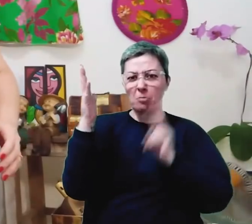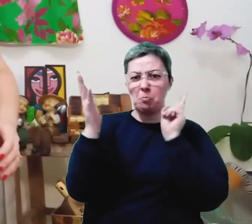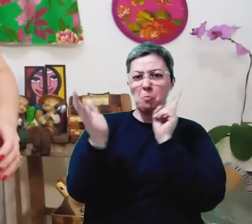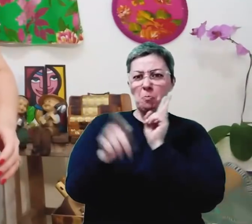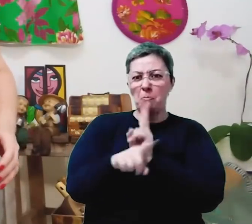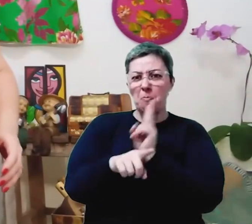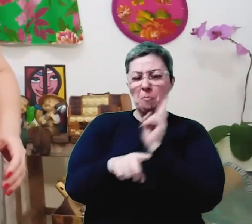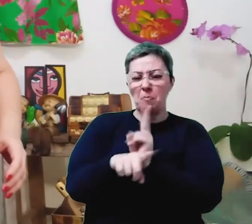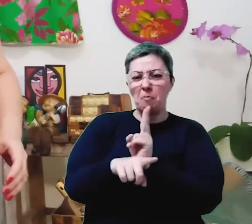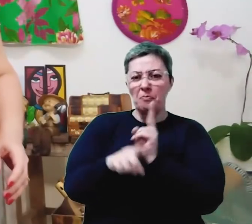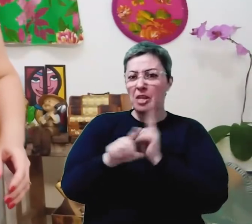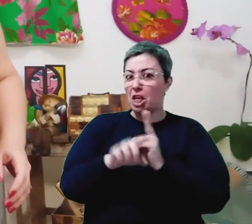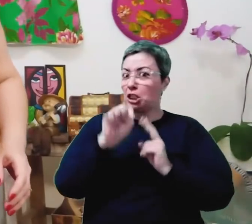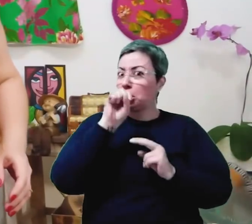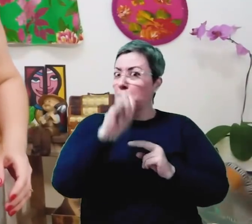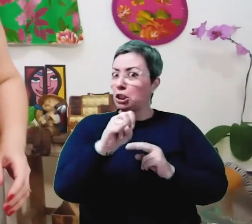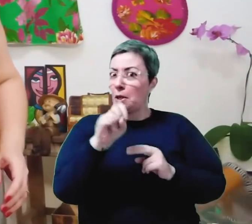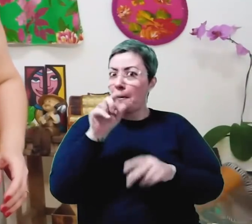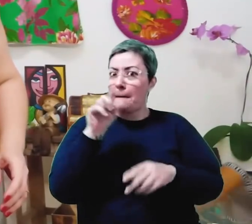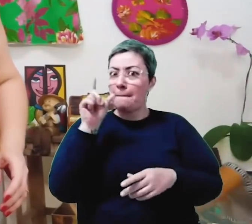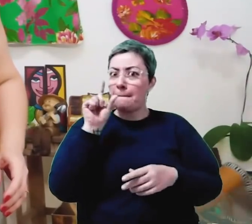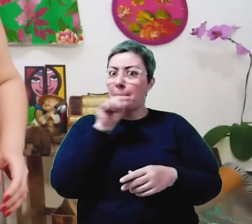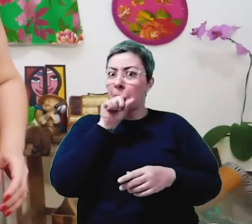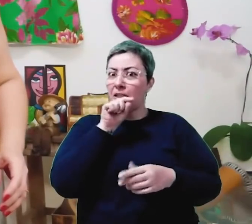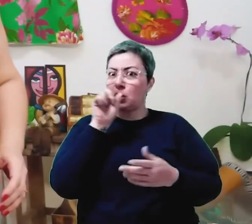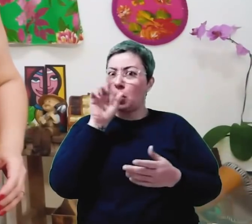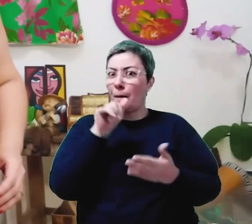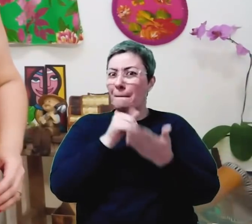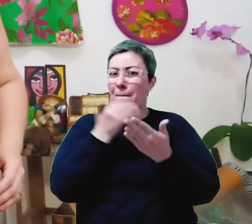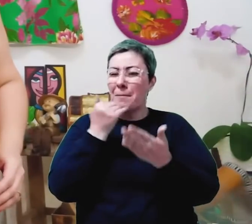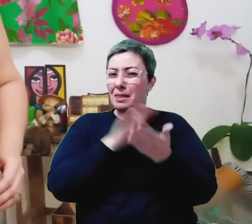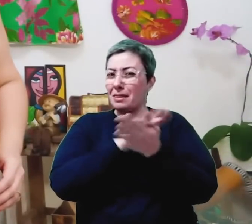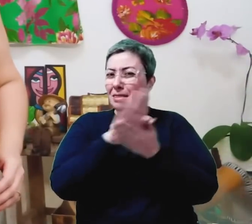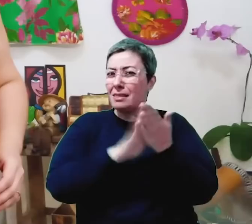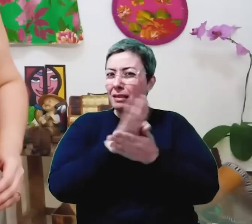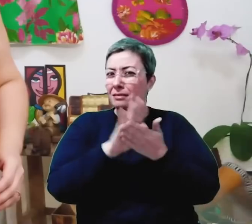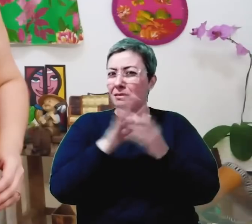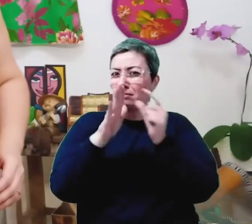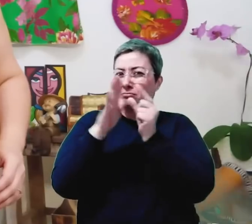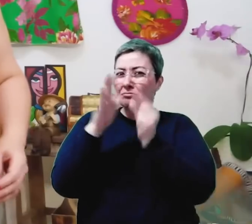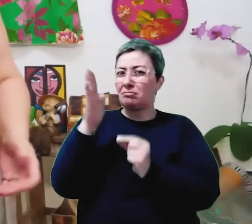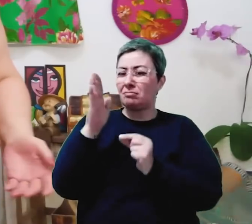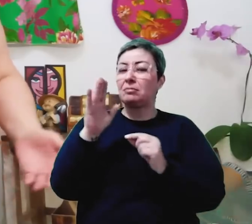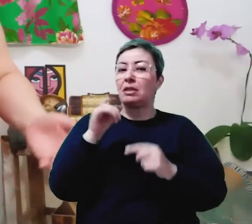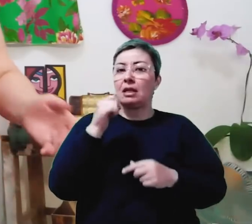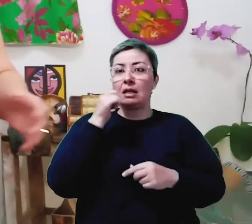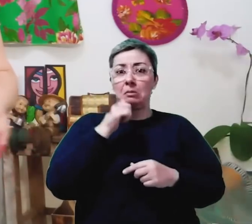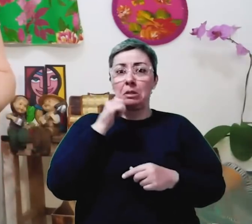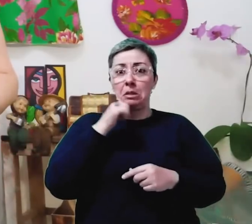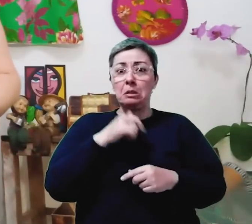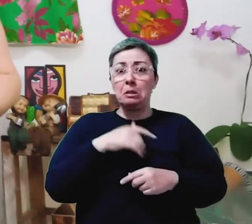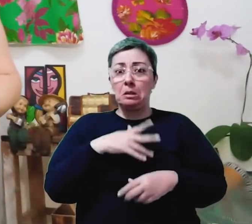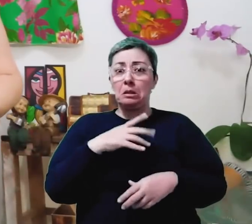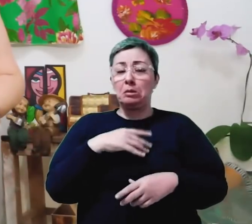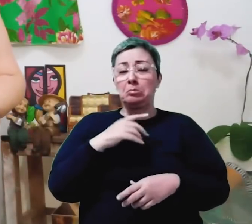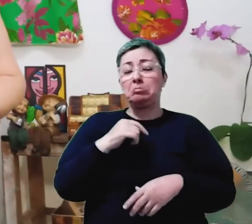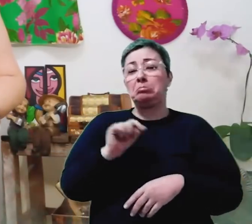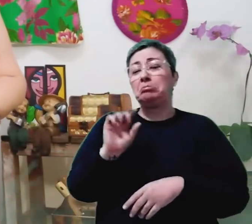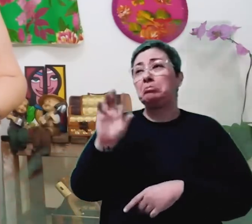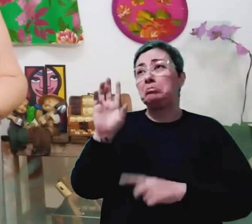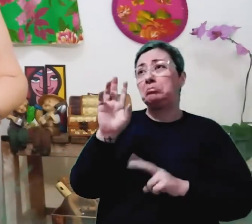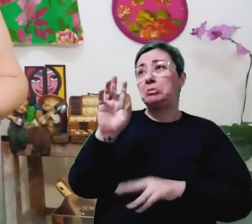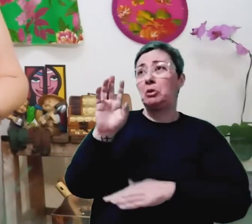vigiando e que nenhum pássaro comesse os figos. A menina então passou